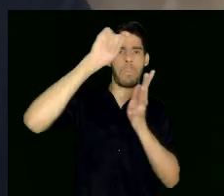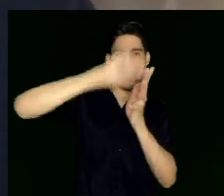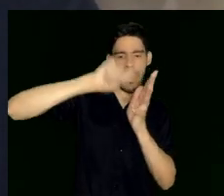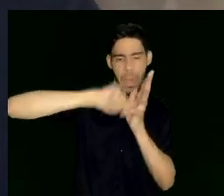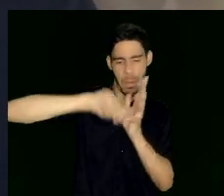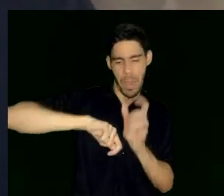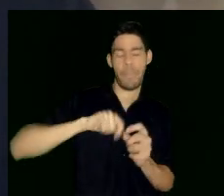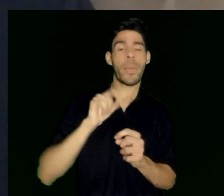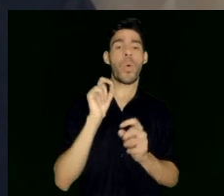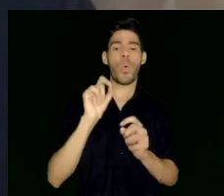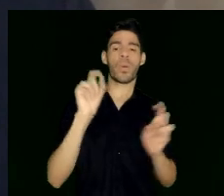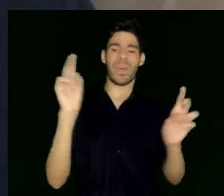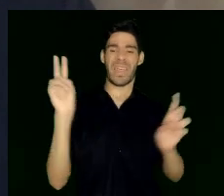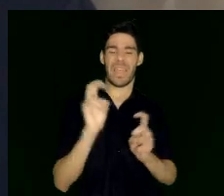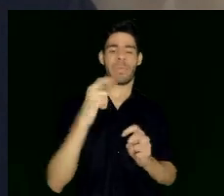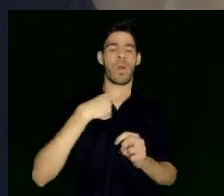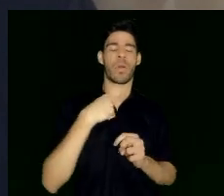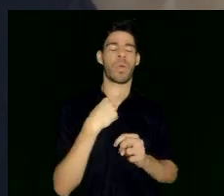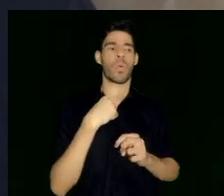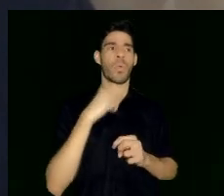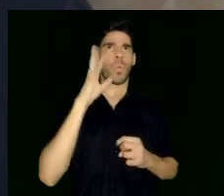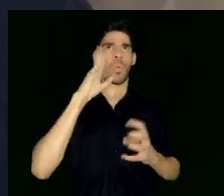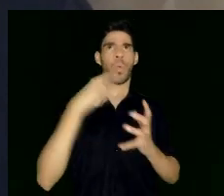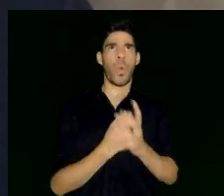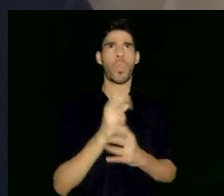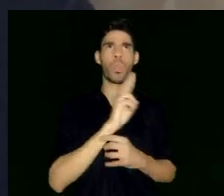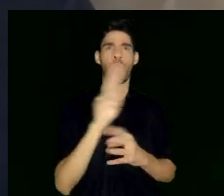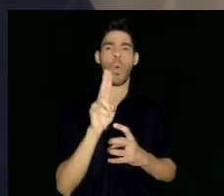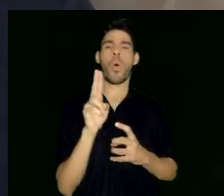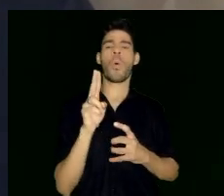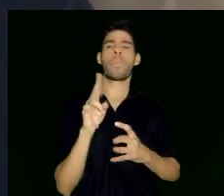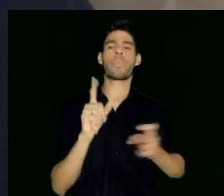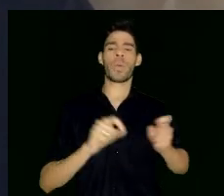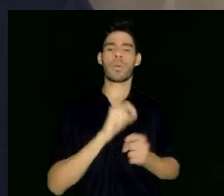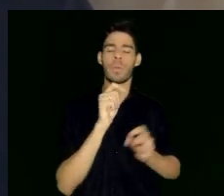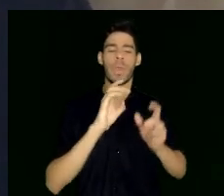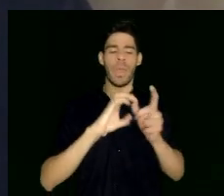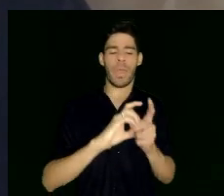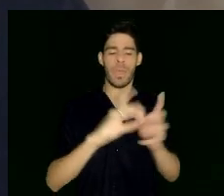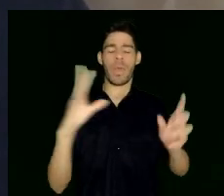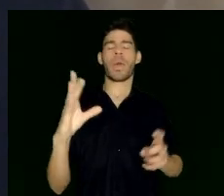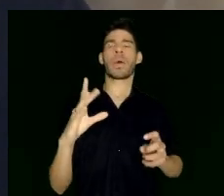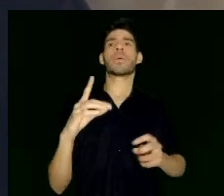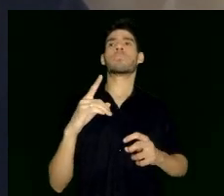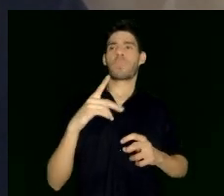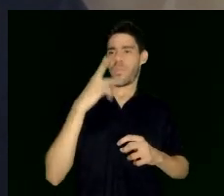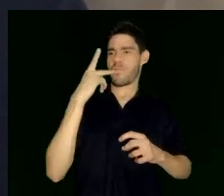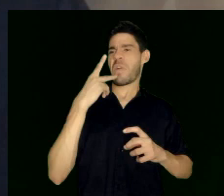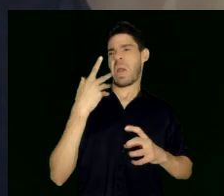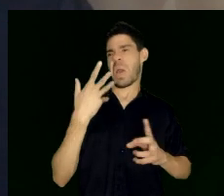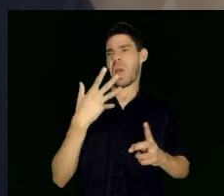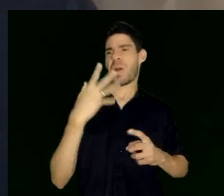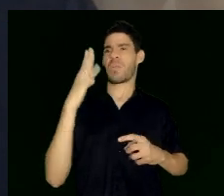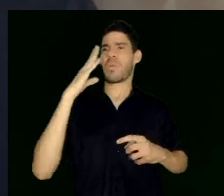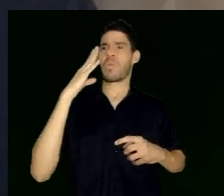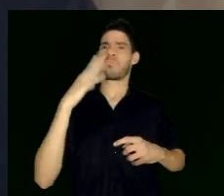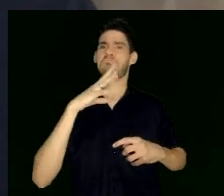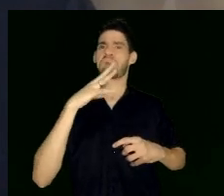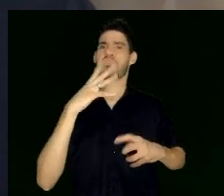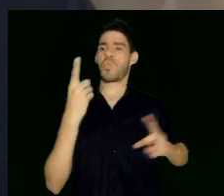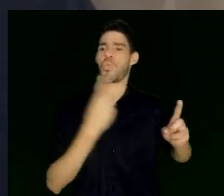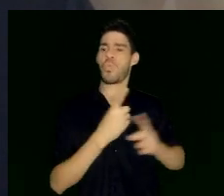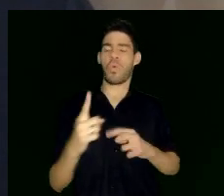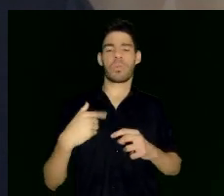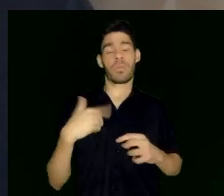Brasil sobre aquilo que denominei, e aceito democraticamente as críticas, mas